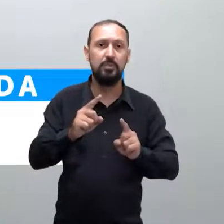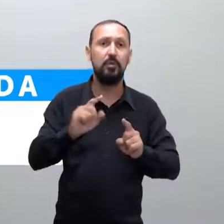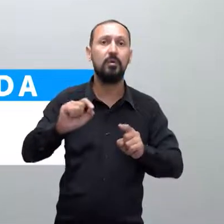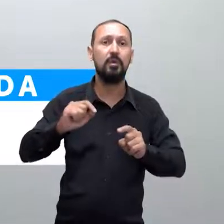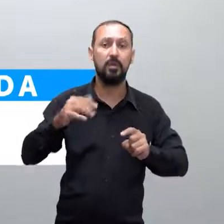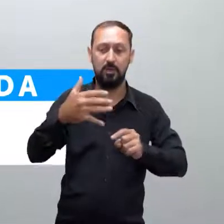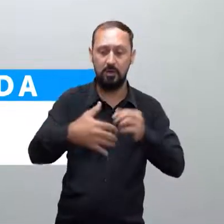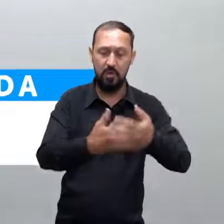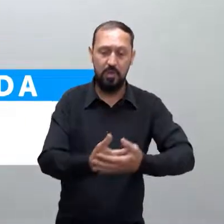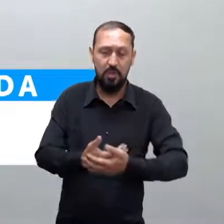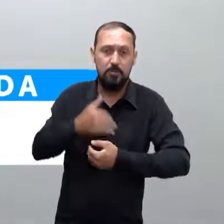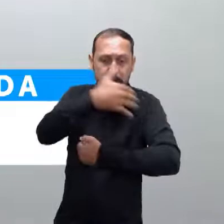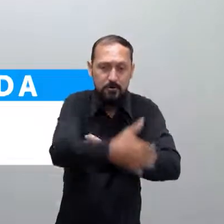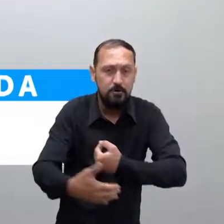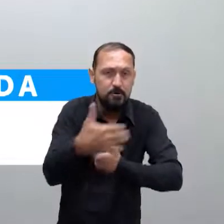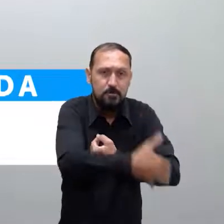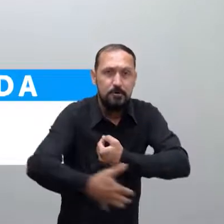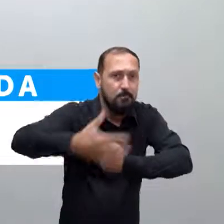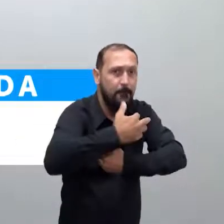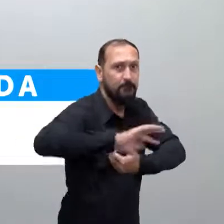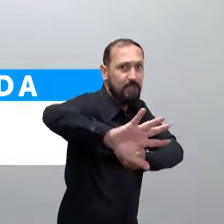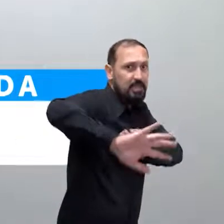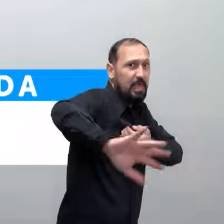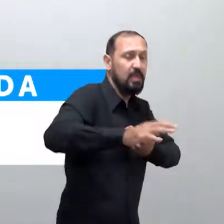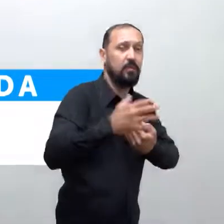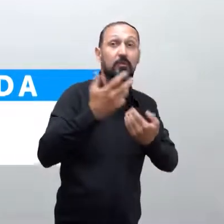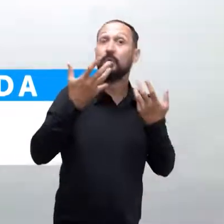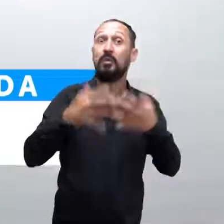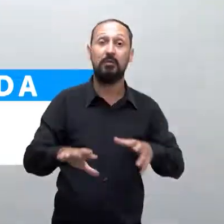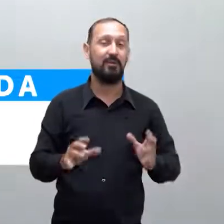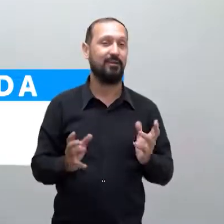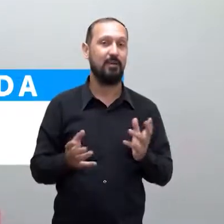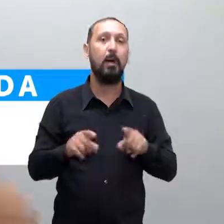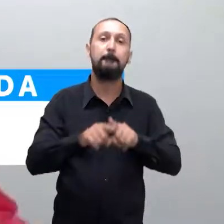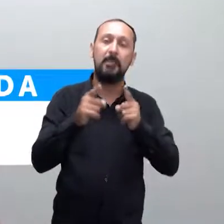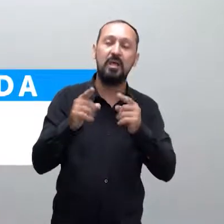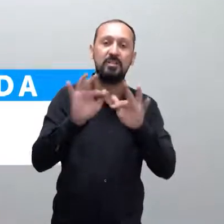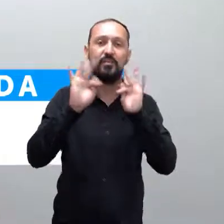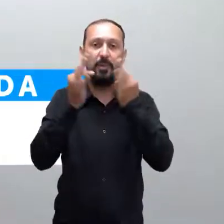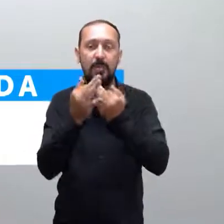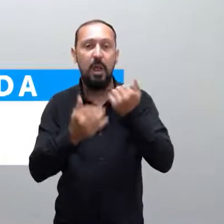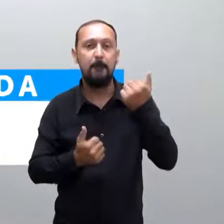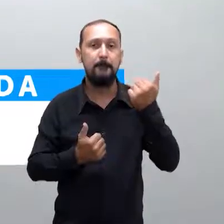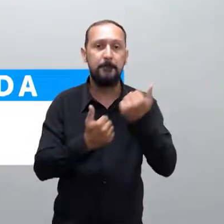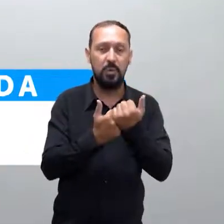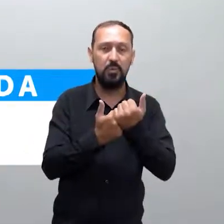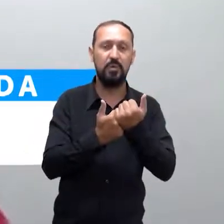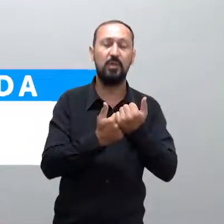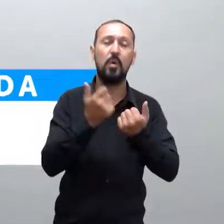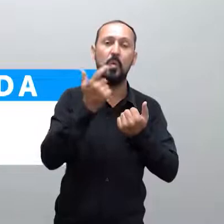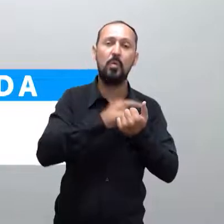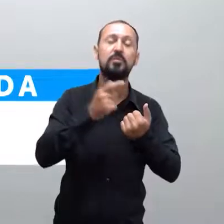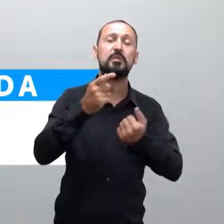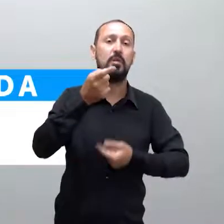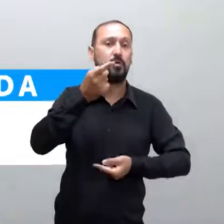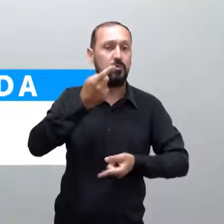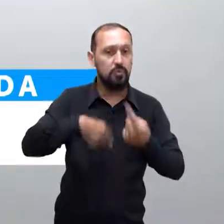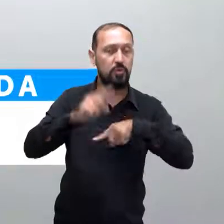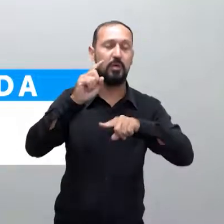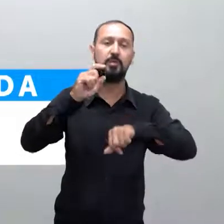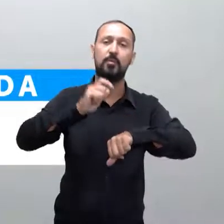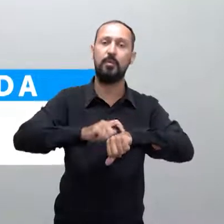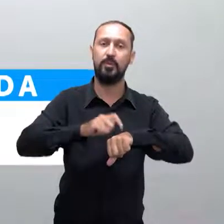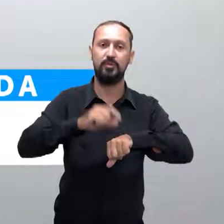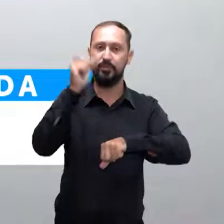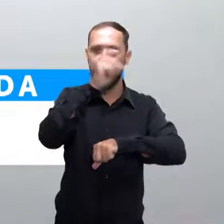queria super protegê-la, né? Claro que depois, com todo o apoio da família, enfim, eu consegui superar